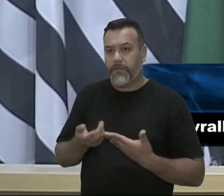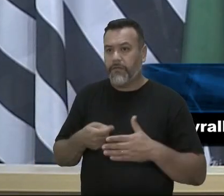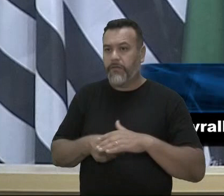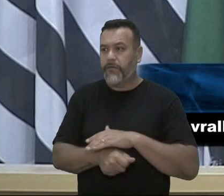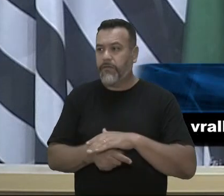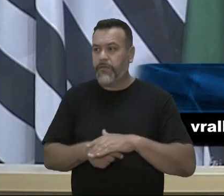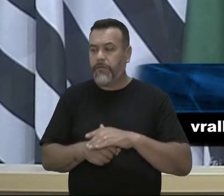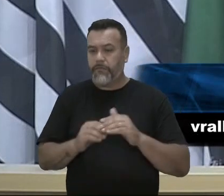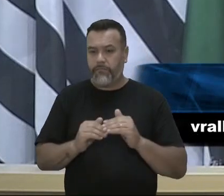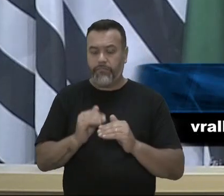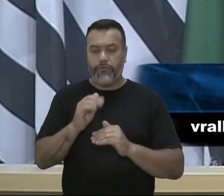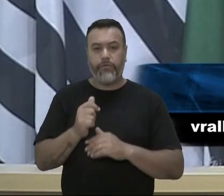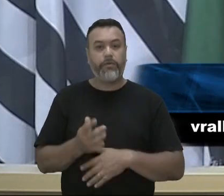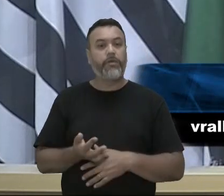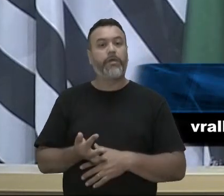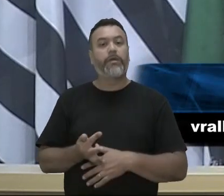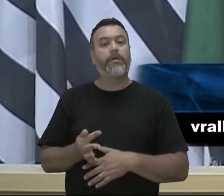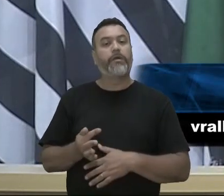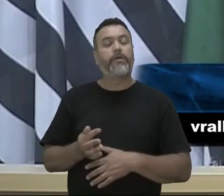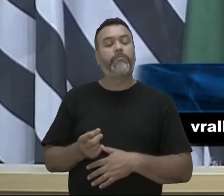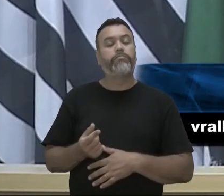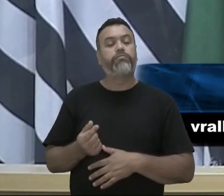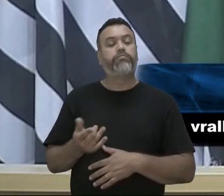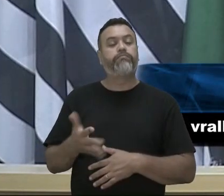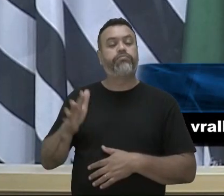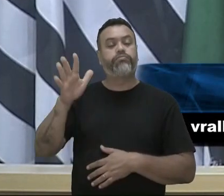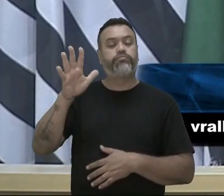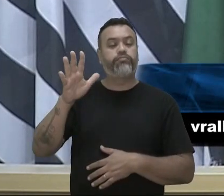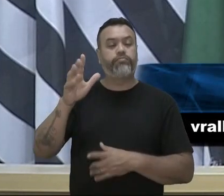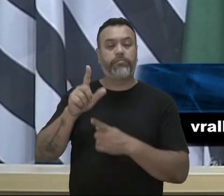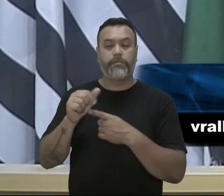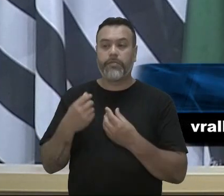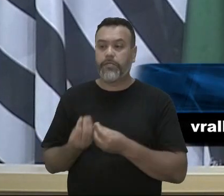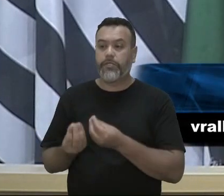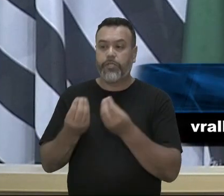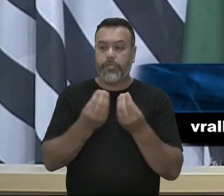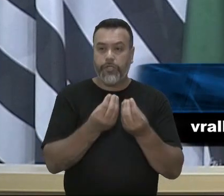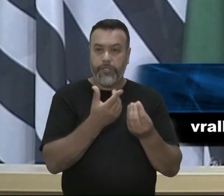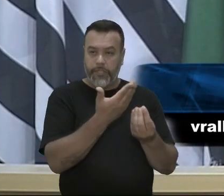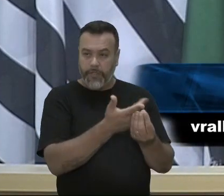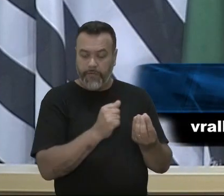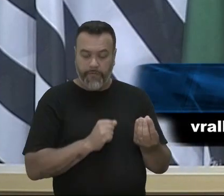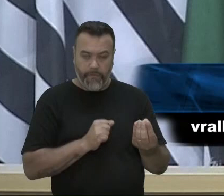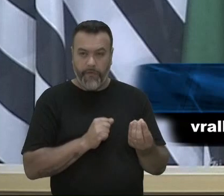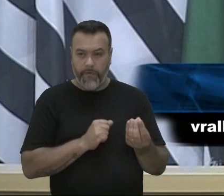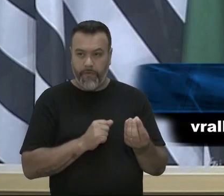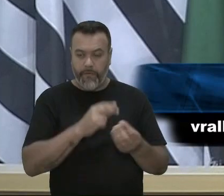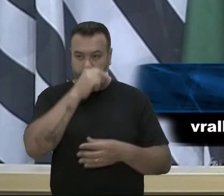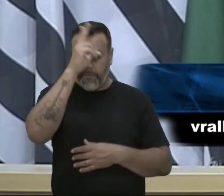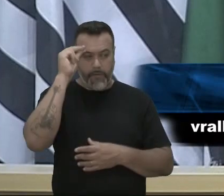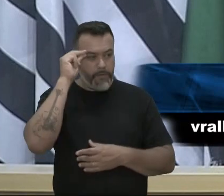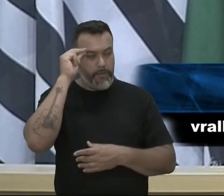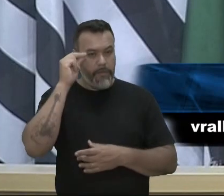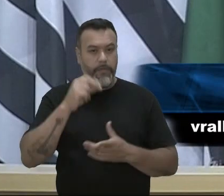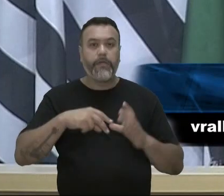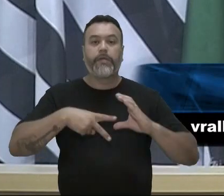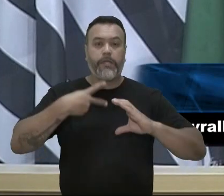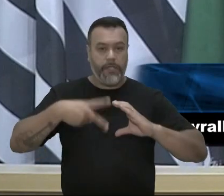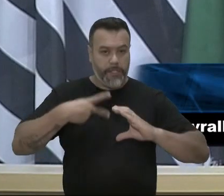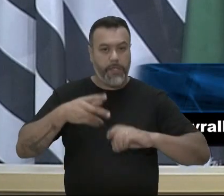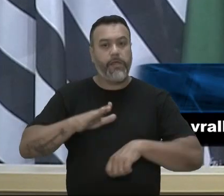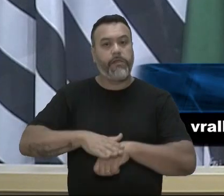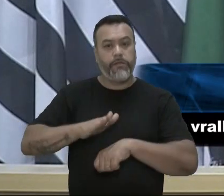um lucro no investimento, e esse dinheiro a gente devolve para a prefeitura. Então, nós estamos falando de quase R$2 milhões. Então, a Câmara Municipal faz